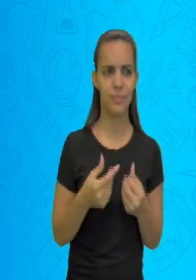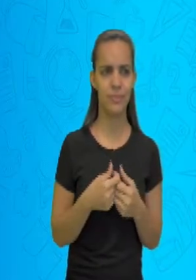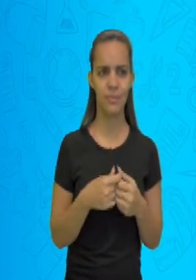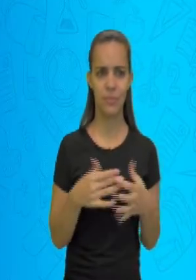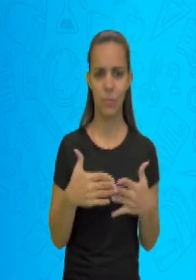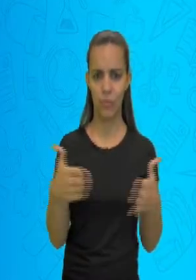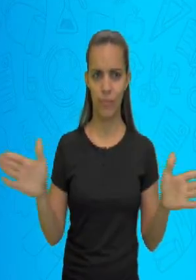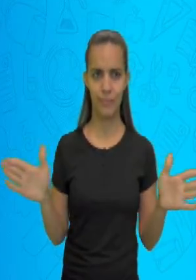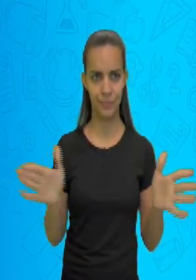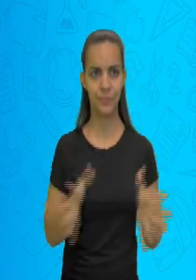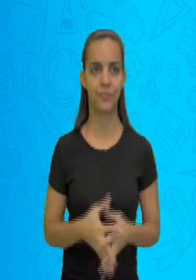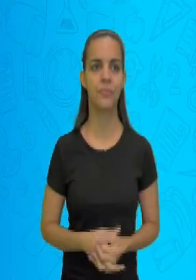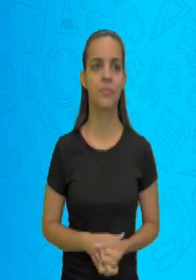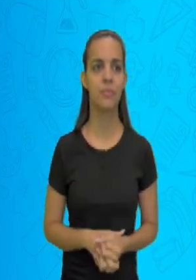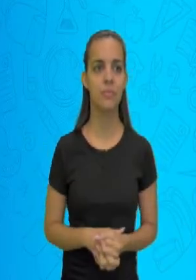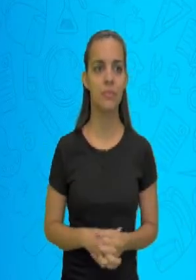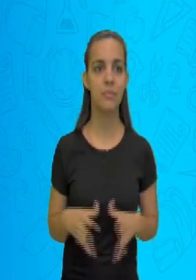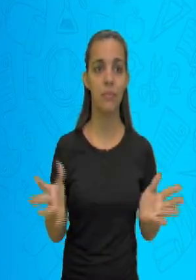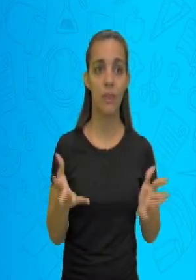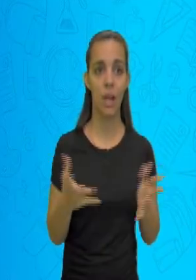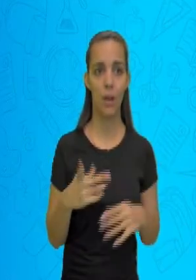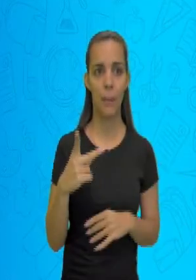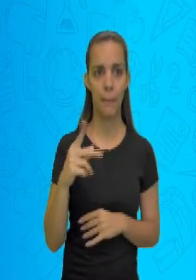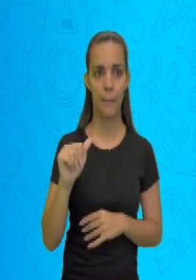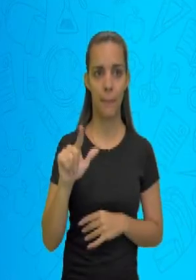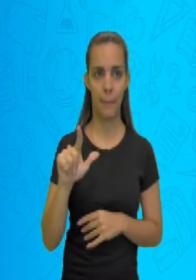casas. Então vamos para as